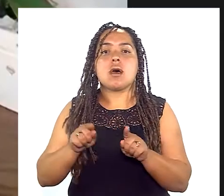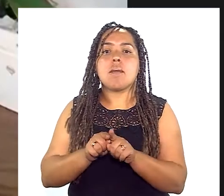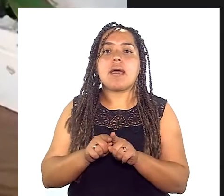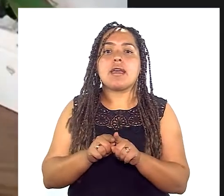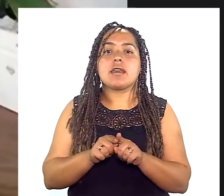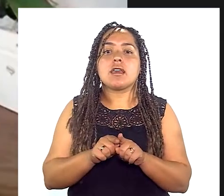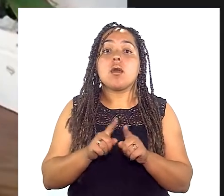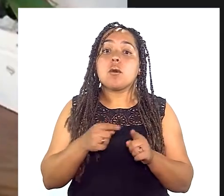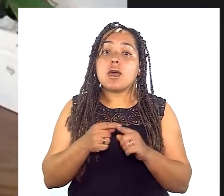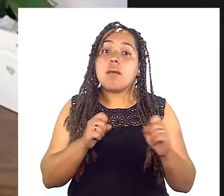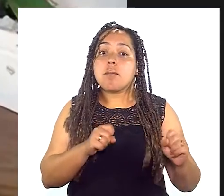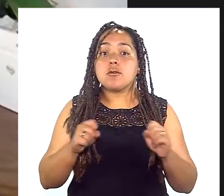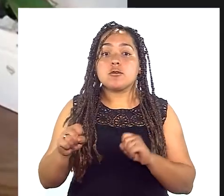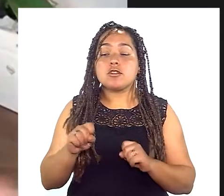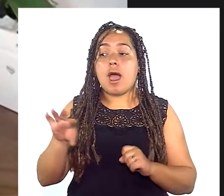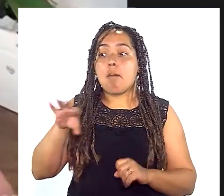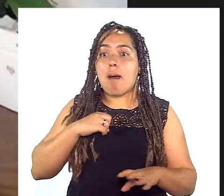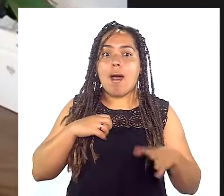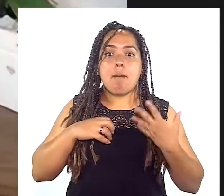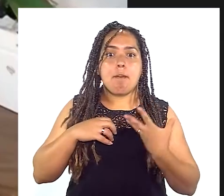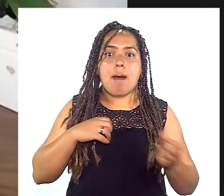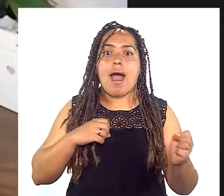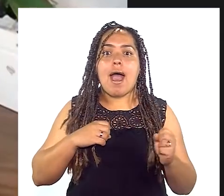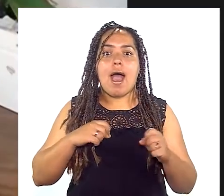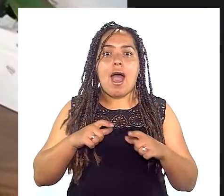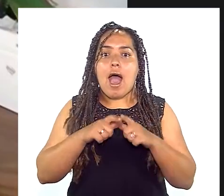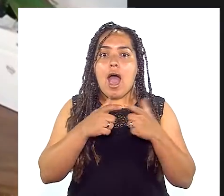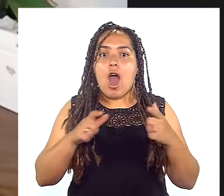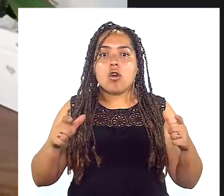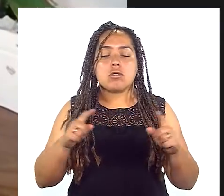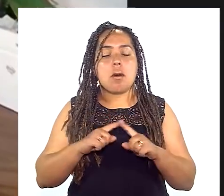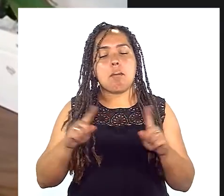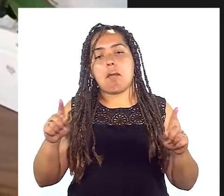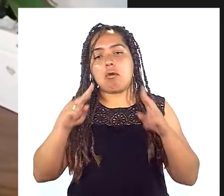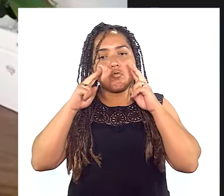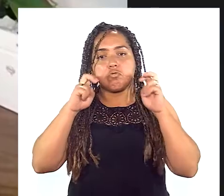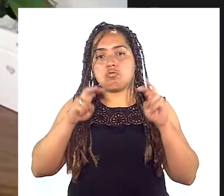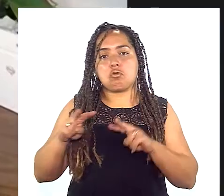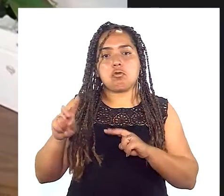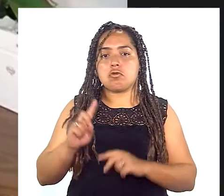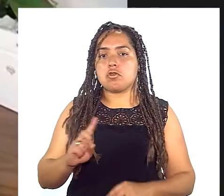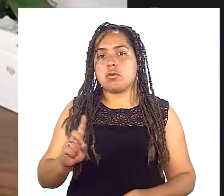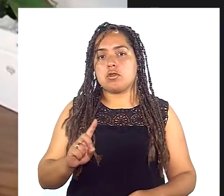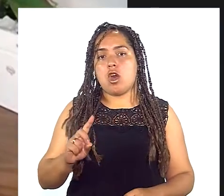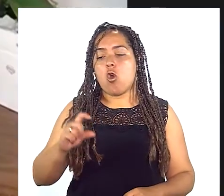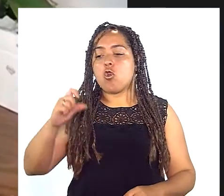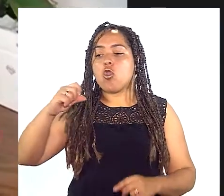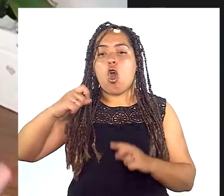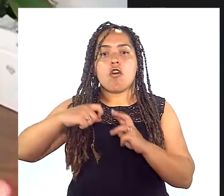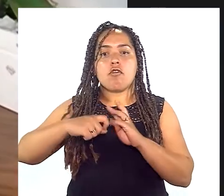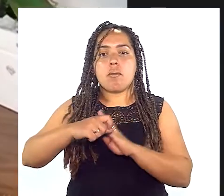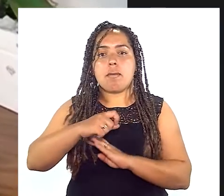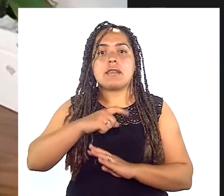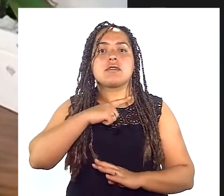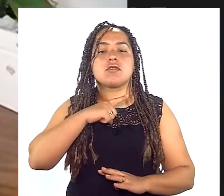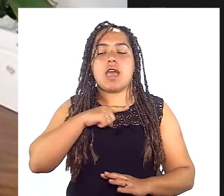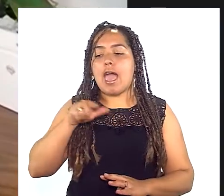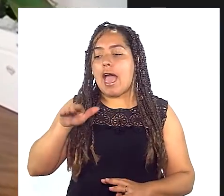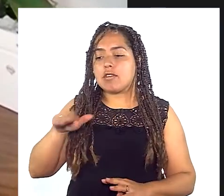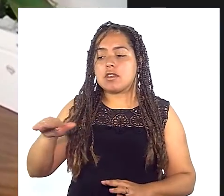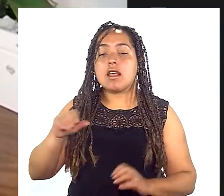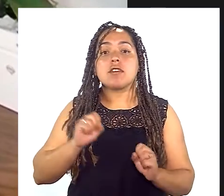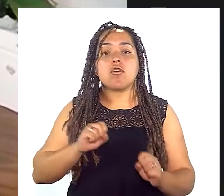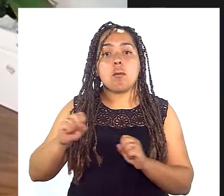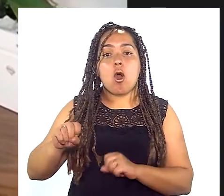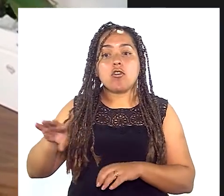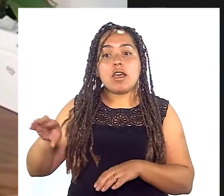gente achou que realmente pudesse ser um vírus com uma carga viral de transmissão alta na pediatria, mas não foi isso que a gente viu nesses 9